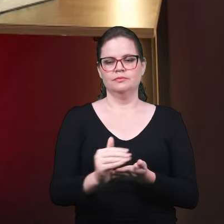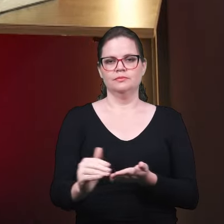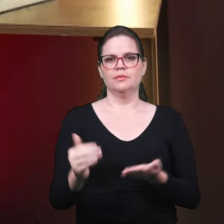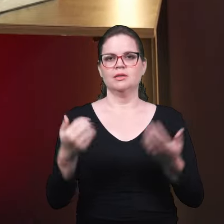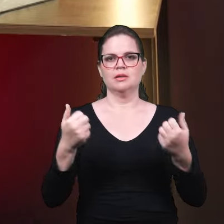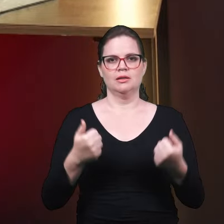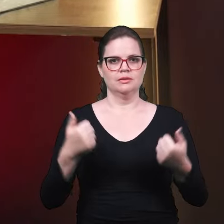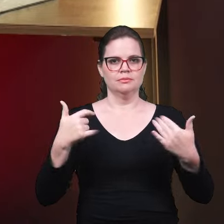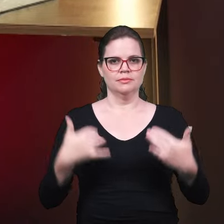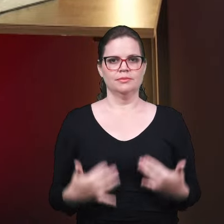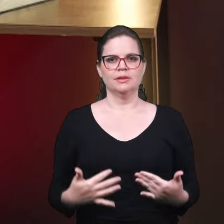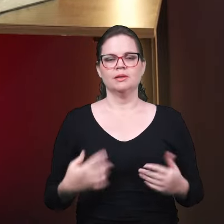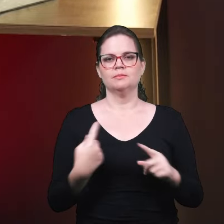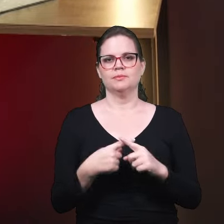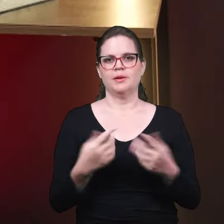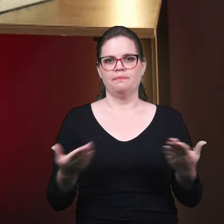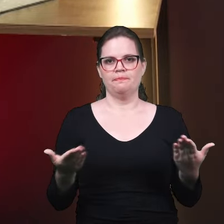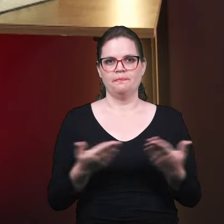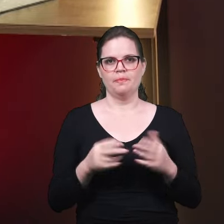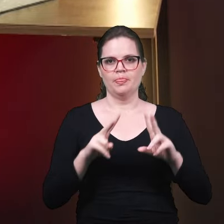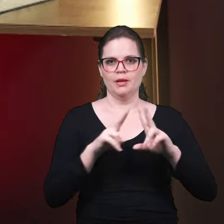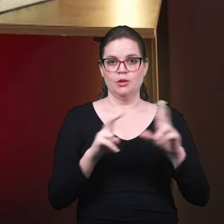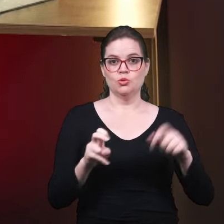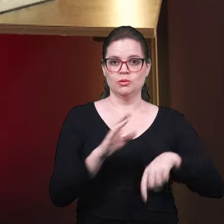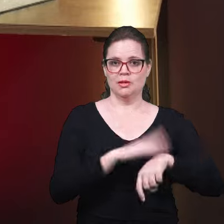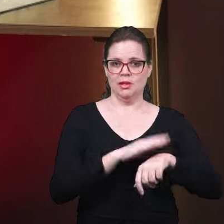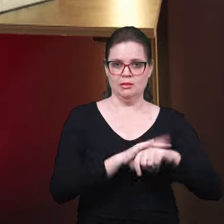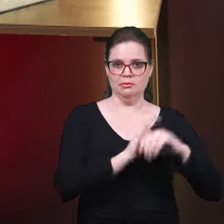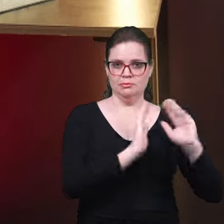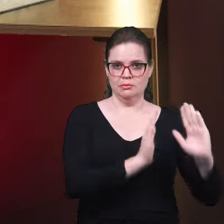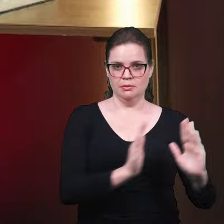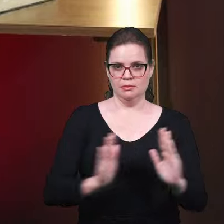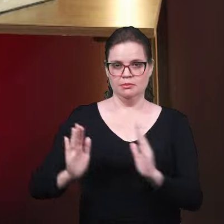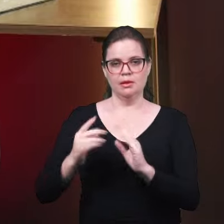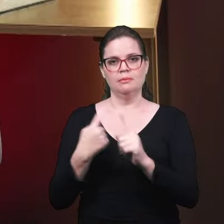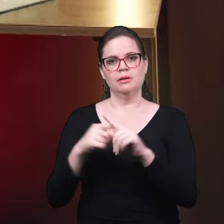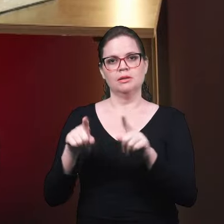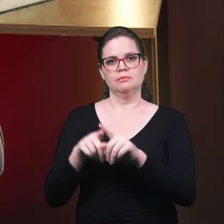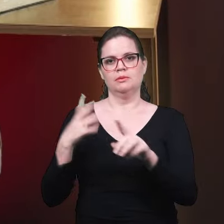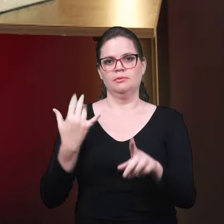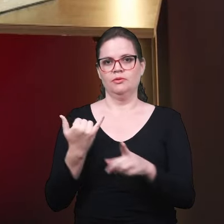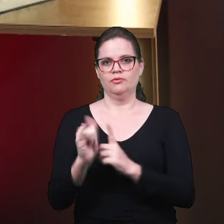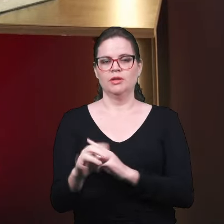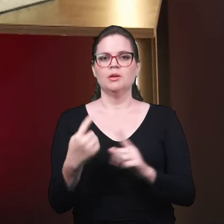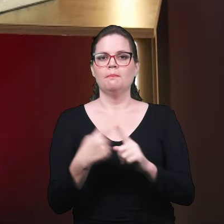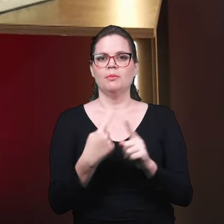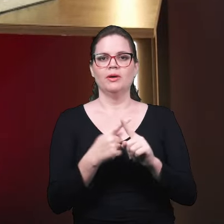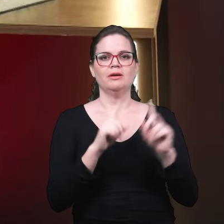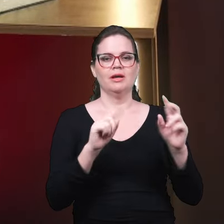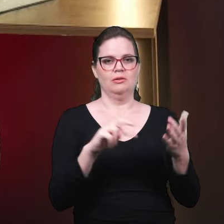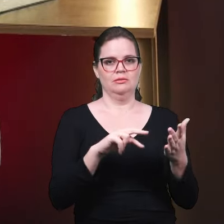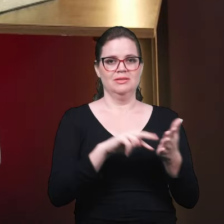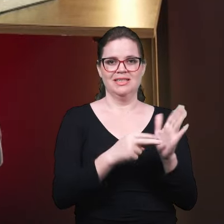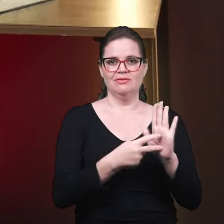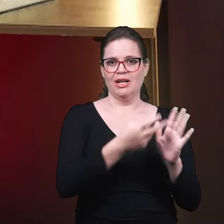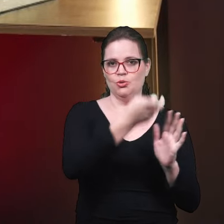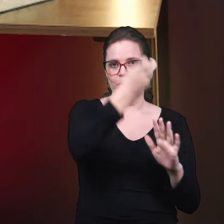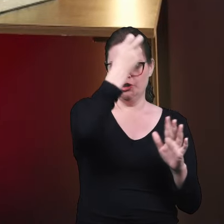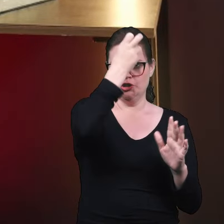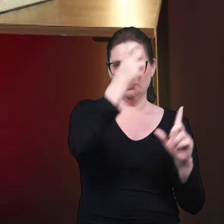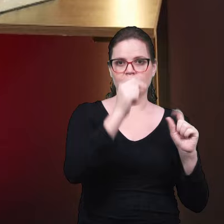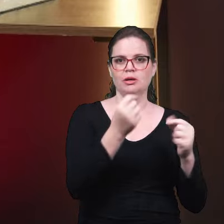porque nós vamos falar aqui tanto a parte cronológica e profética, e às vezes nós vamos falar aqui que o Egito é tipo do mundo,